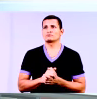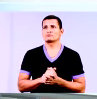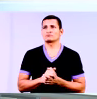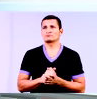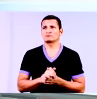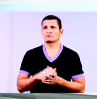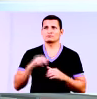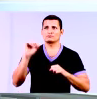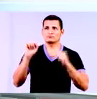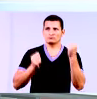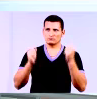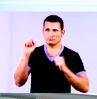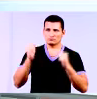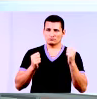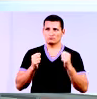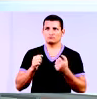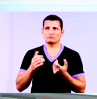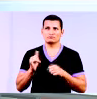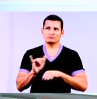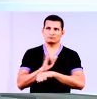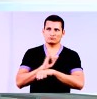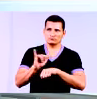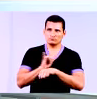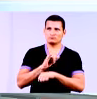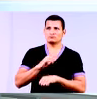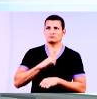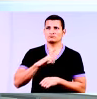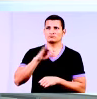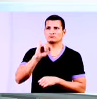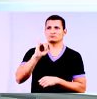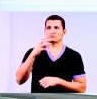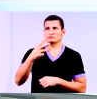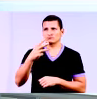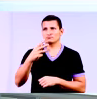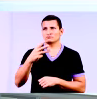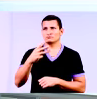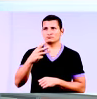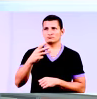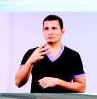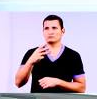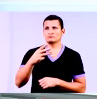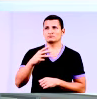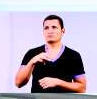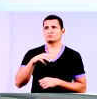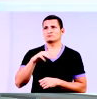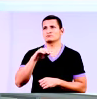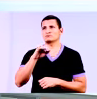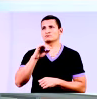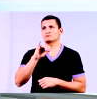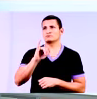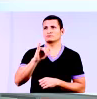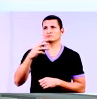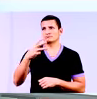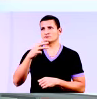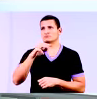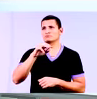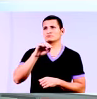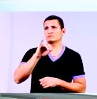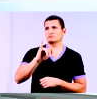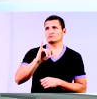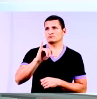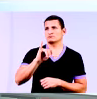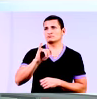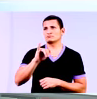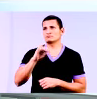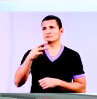as fabricantes eles usam estratégias, né? Eu tenho o i3, aí depois eu tenho a segunda geração do i3, terceira geração do i3, quarta geração do i3, é